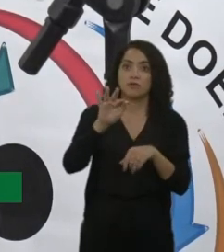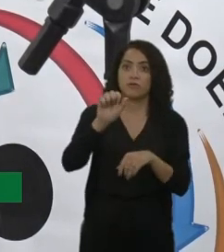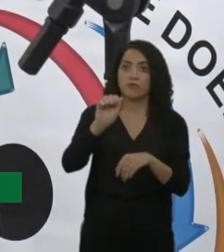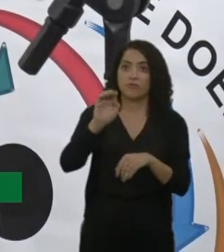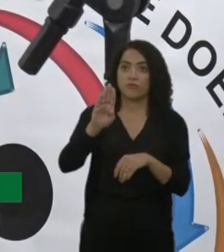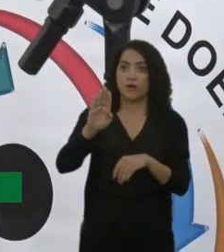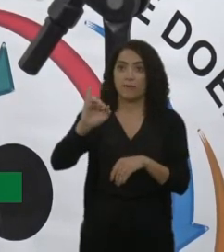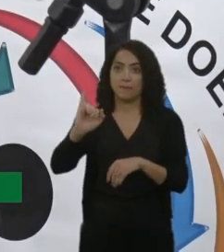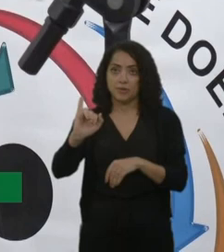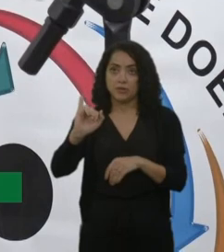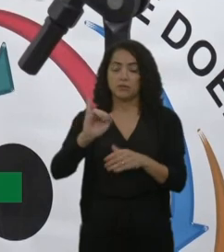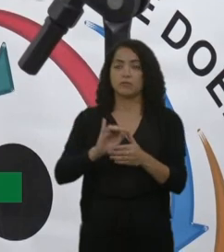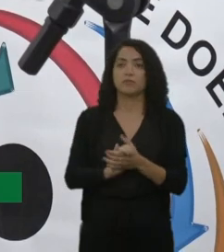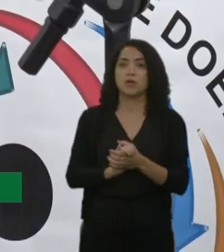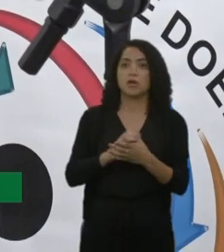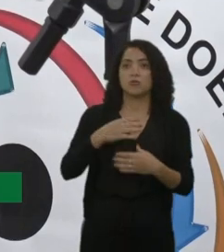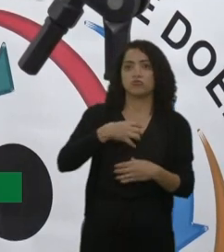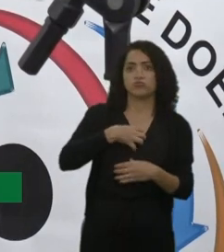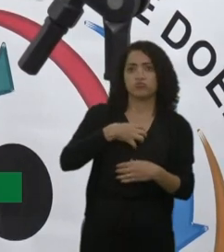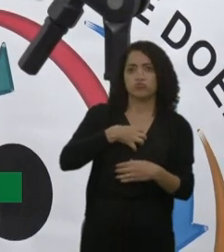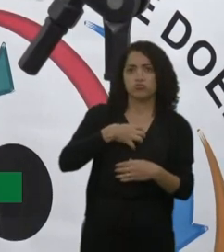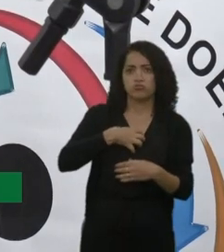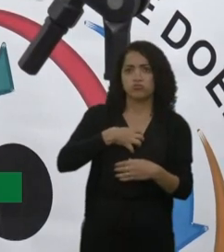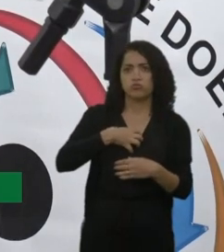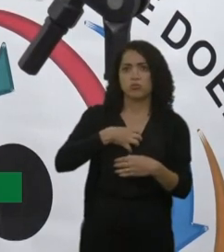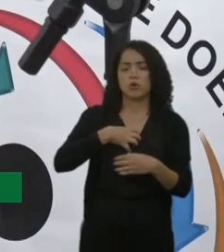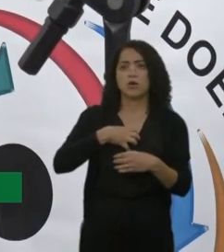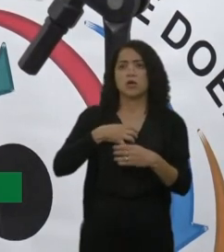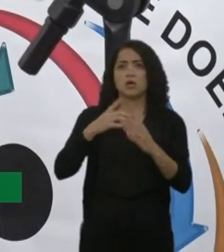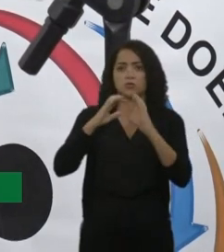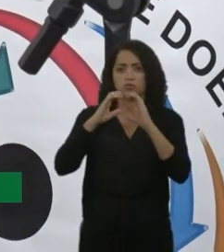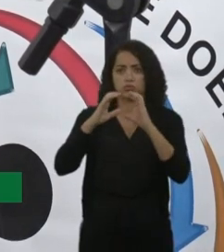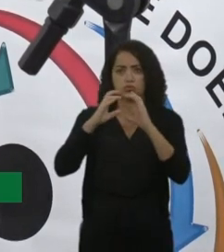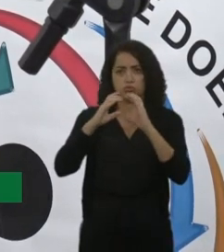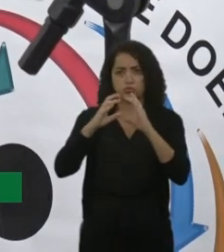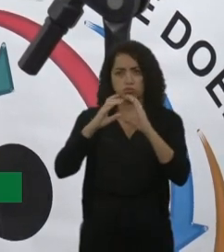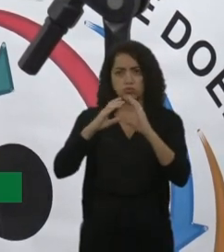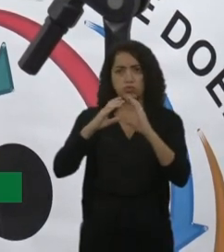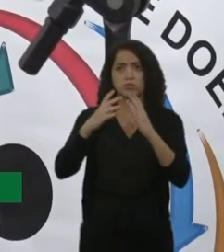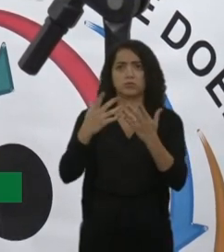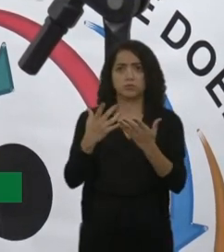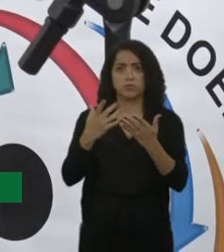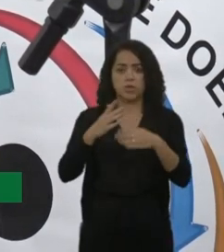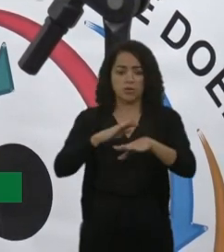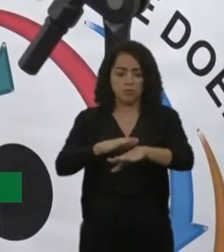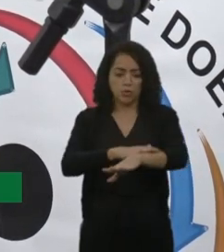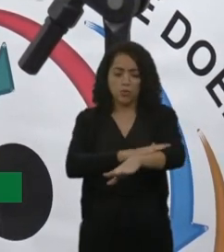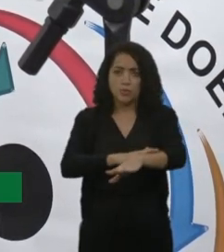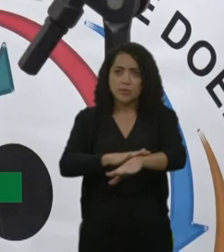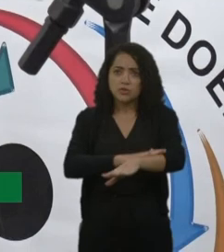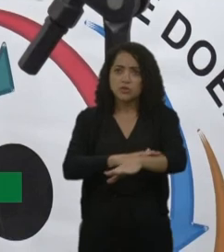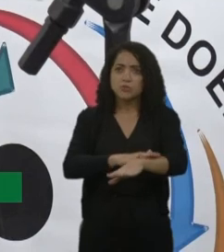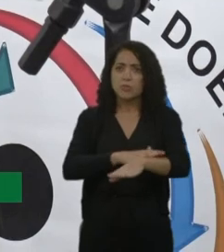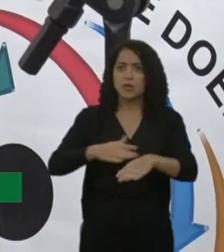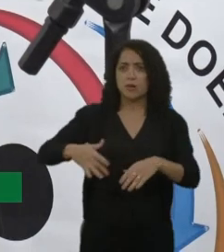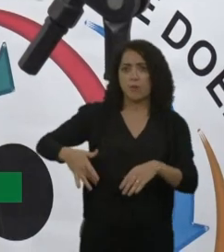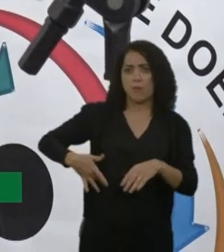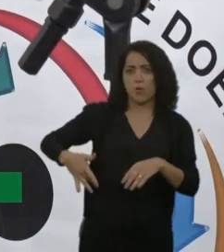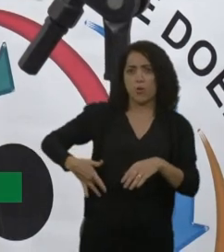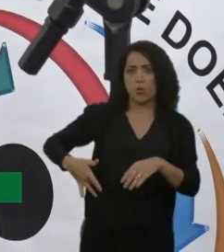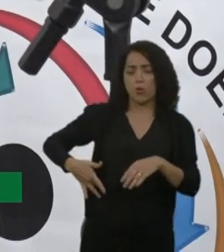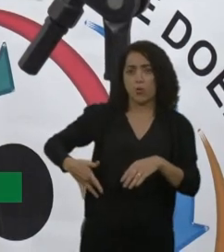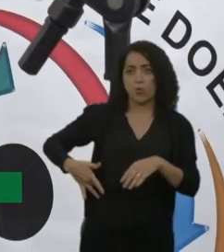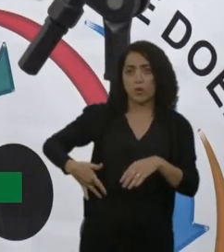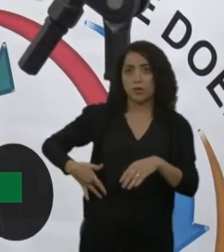diversos sintomas que vão desde a alteração no sistema nervoso e problema de pele e nos rins, a